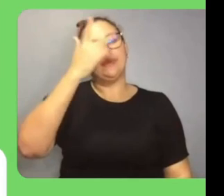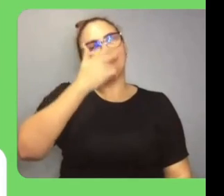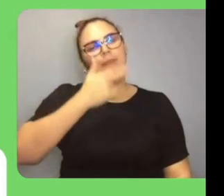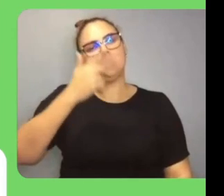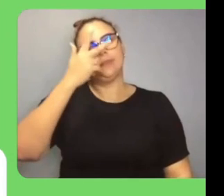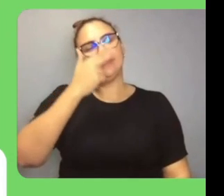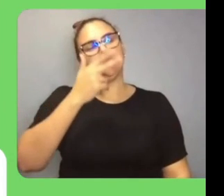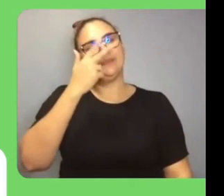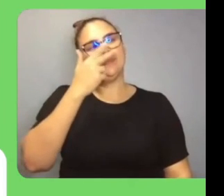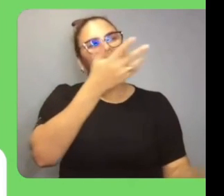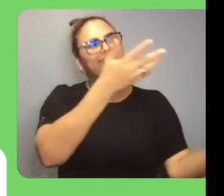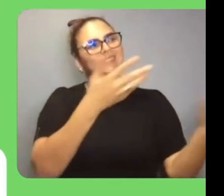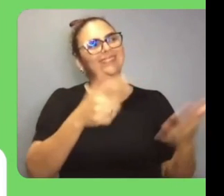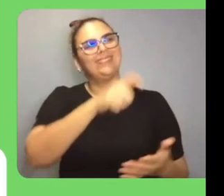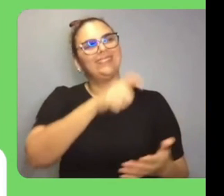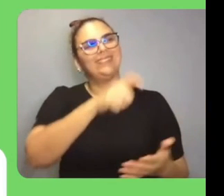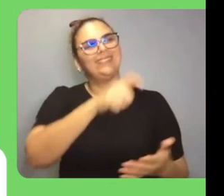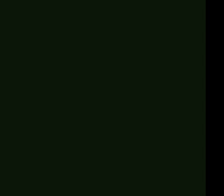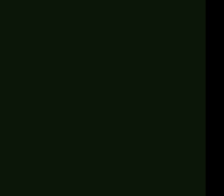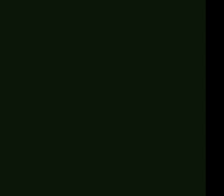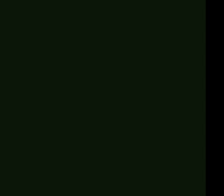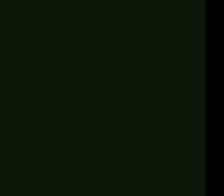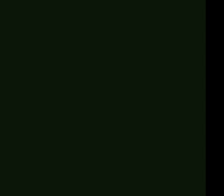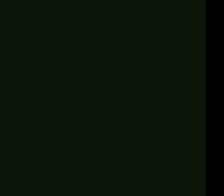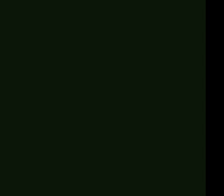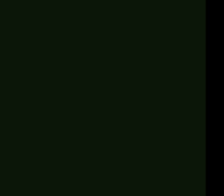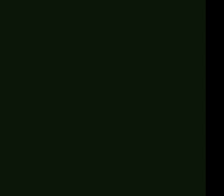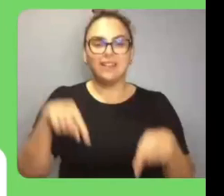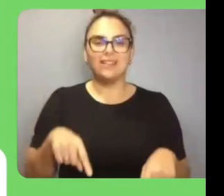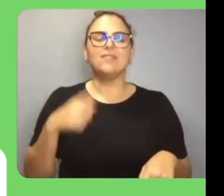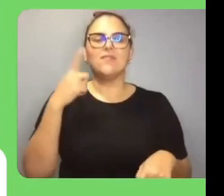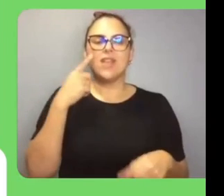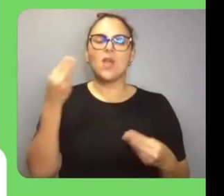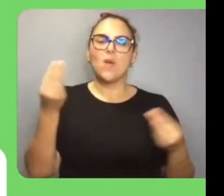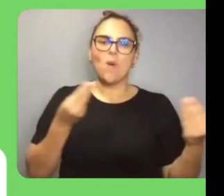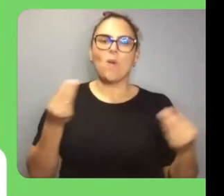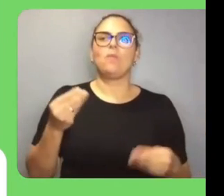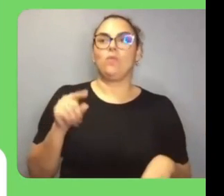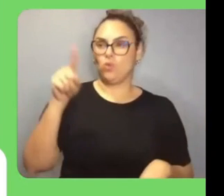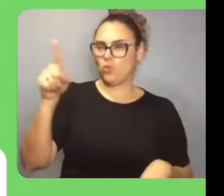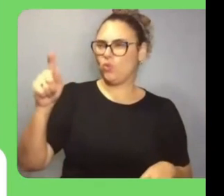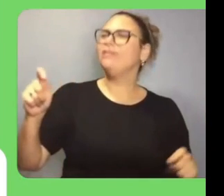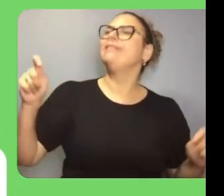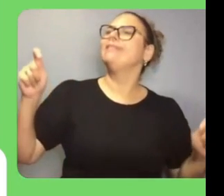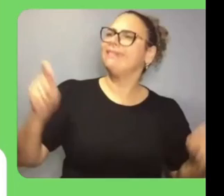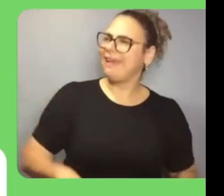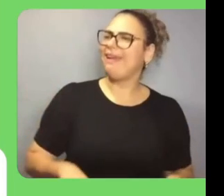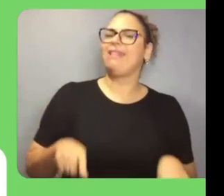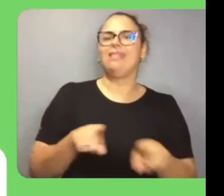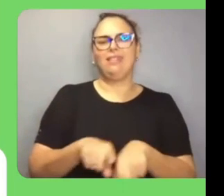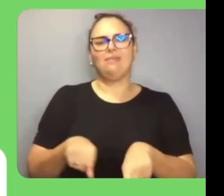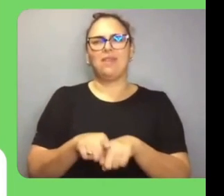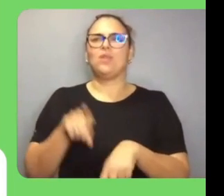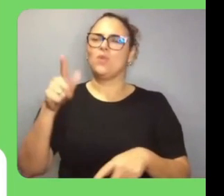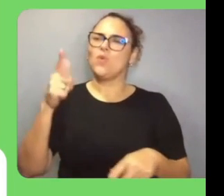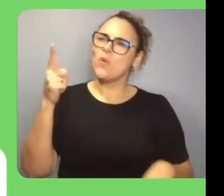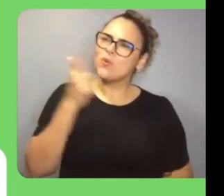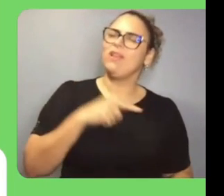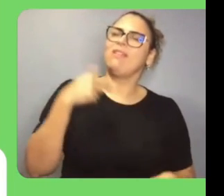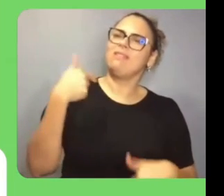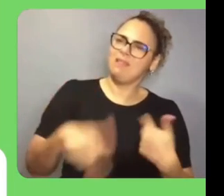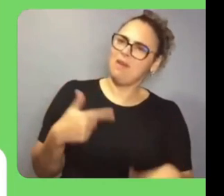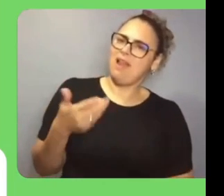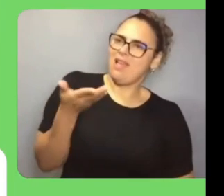Então, conseguir trabalhar esse lugar de, tipo, ó, você é capaz de fazer, de trabalhar com isso, você é